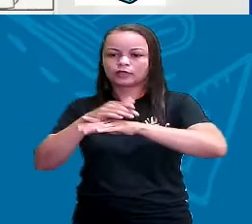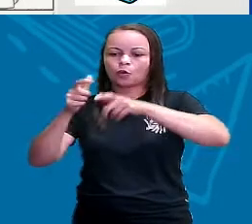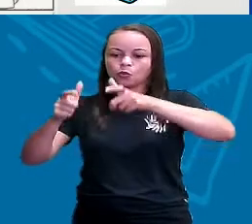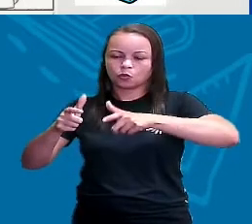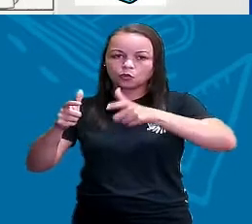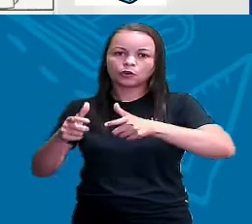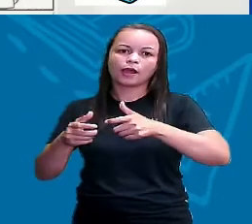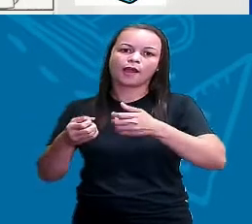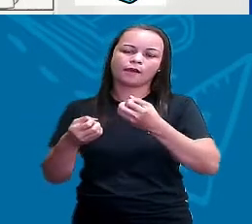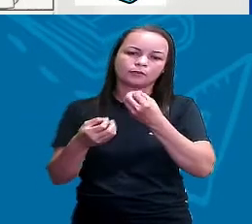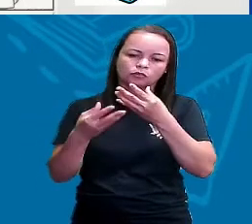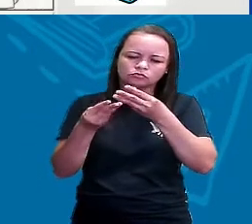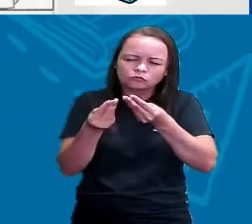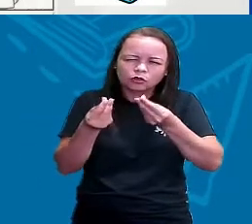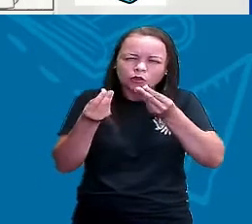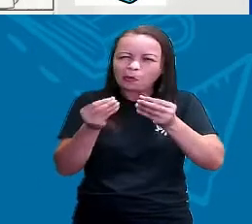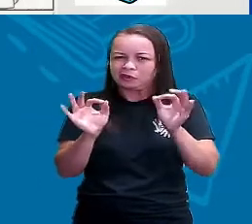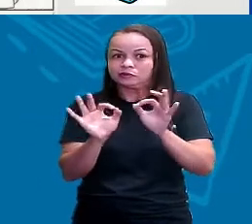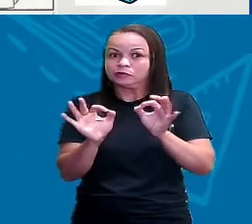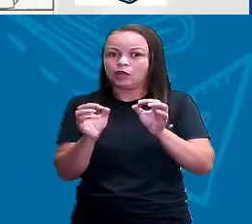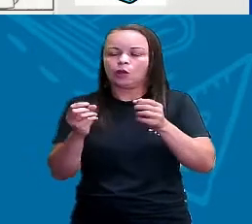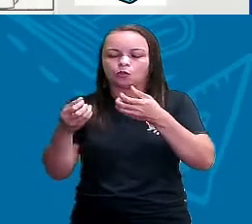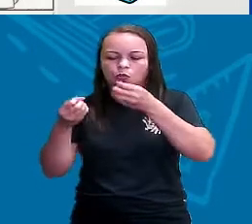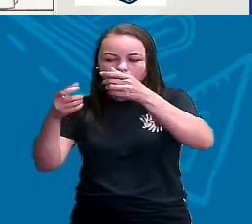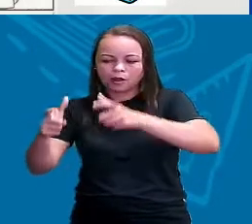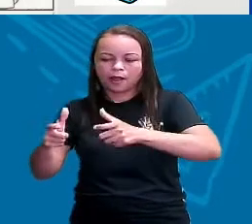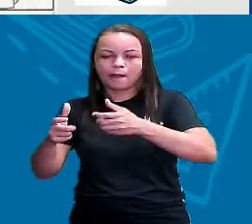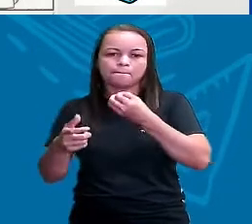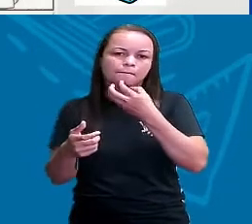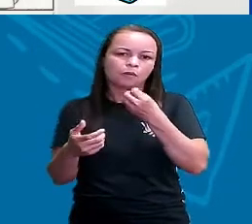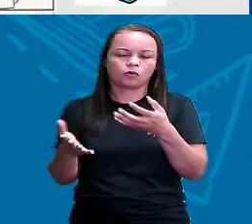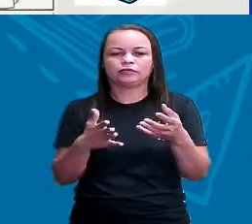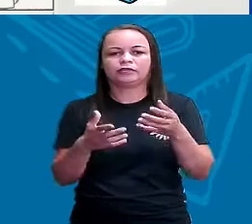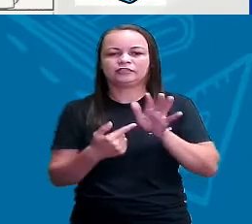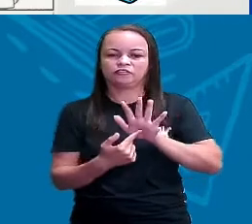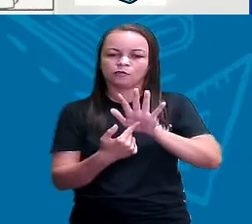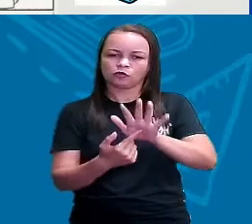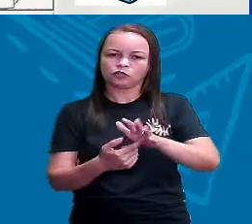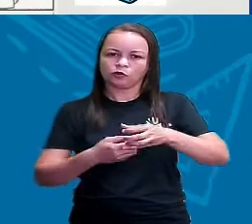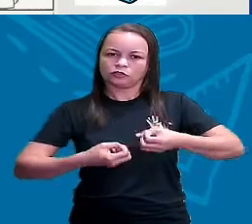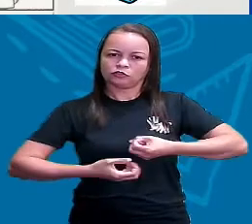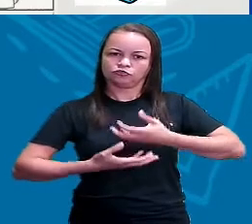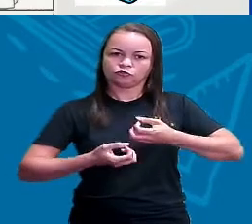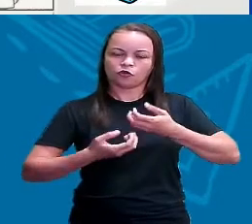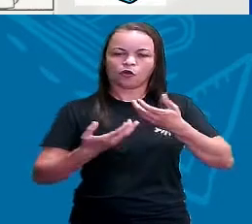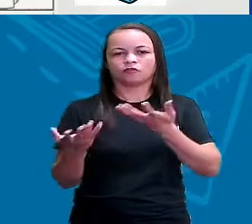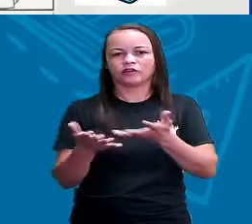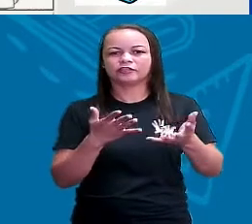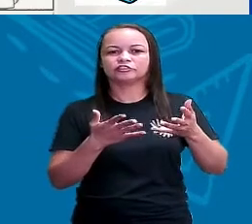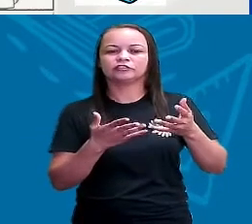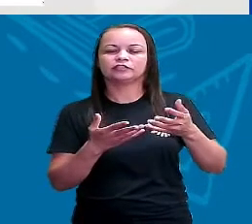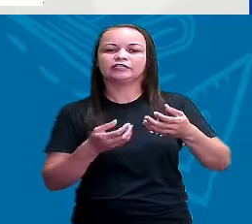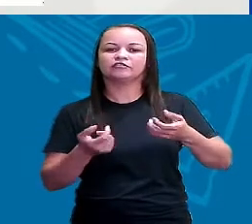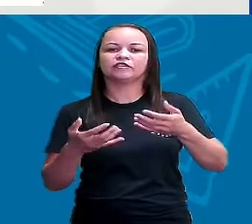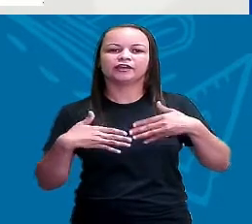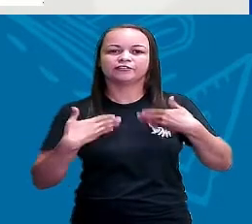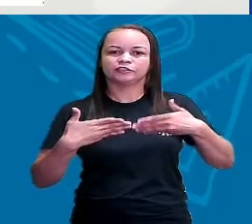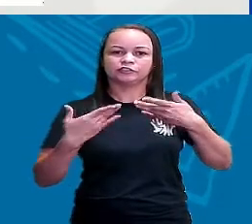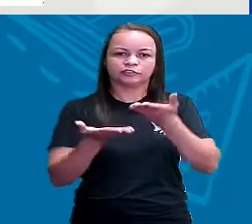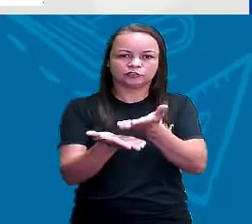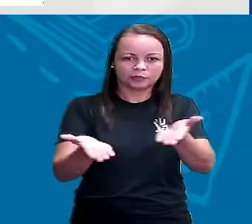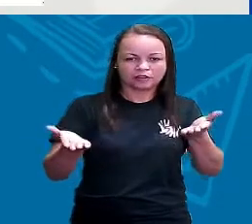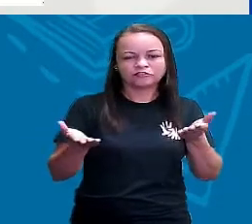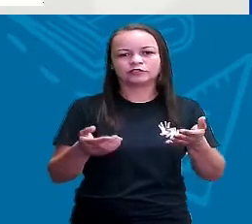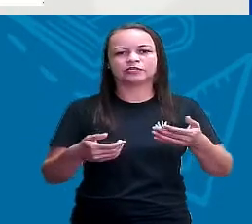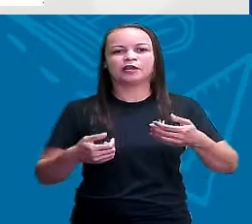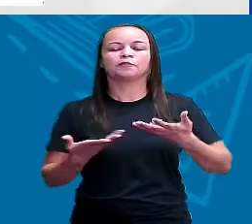bem conservado. E assim, ele vai trazer para vocês coisas novas, divertidas e muita alegria.